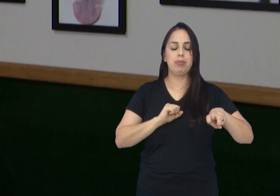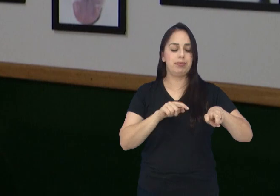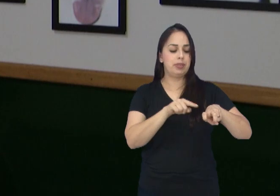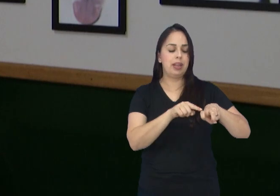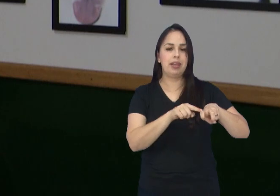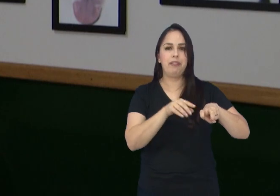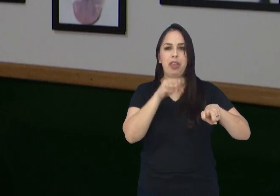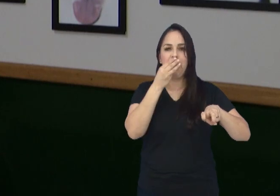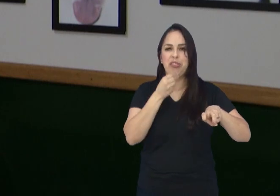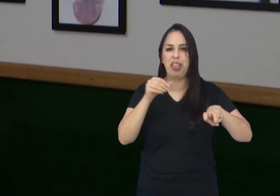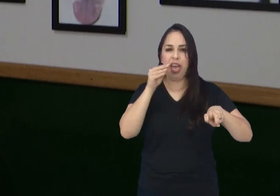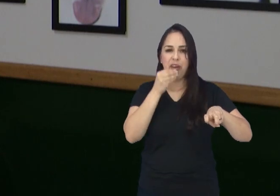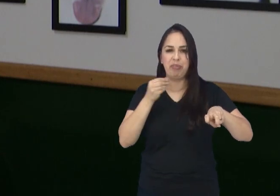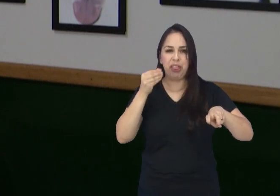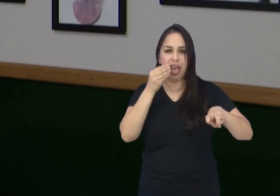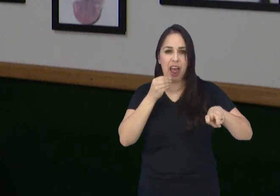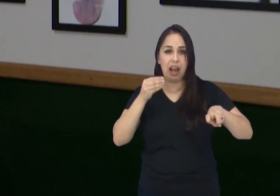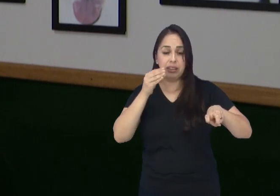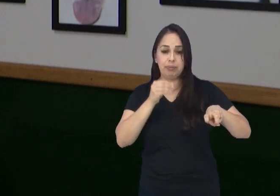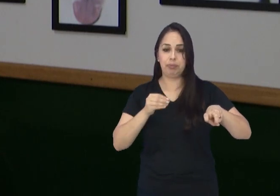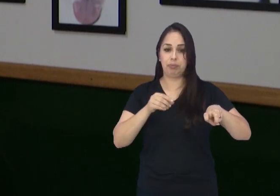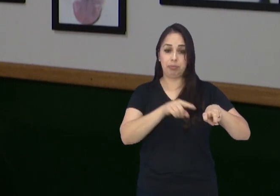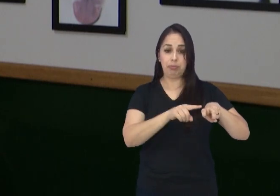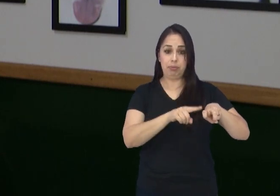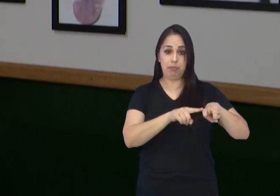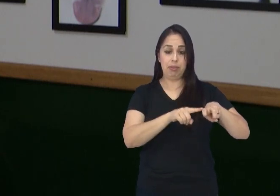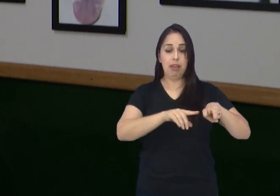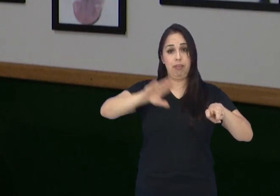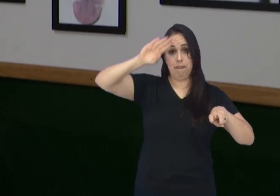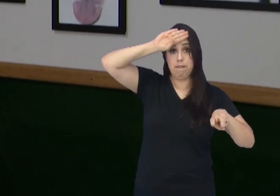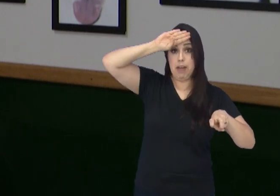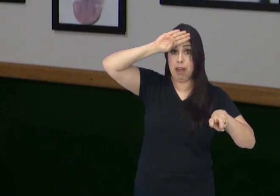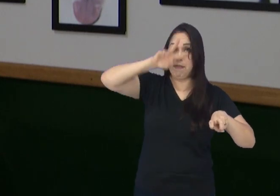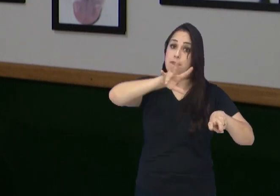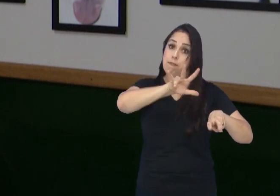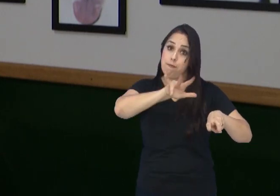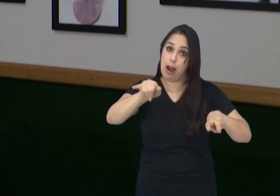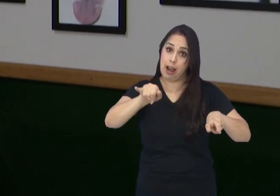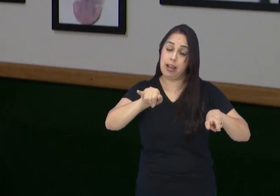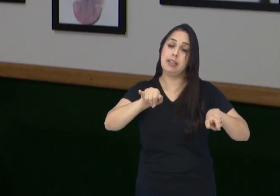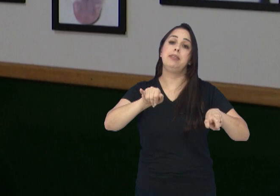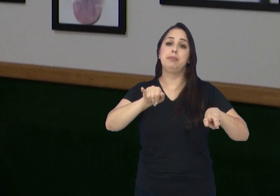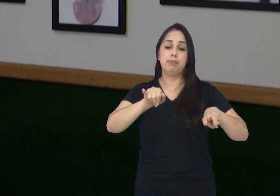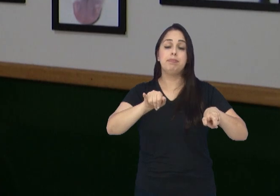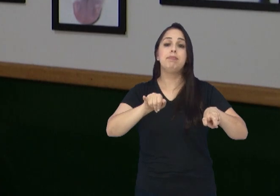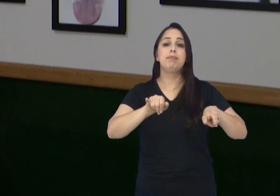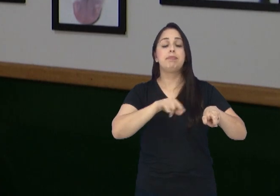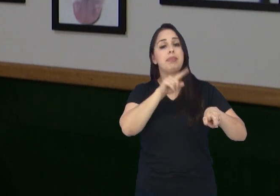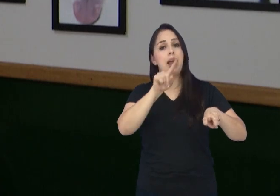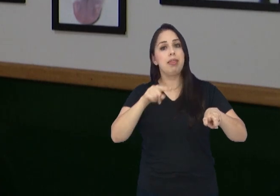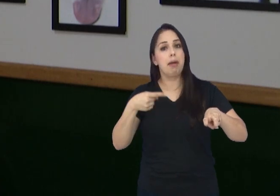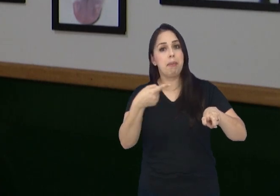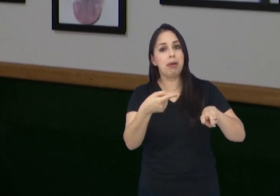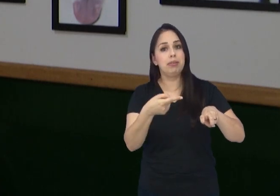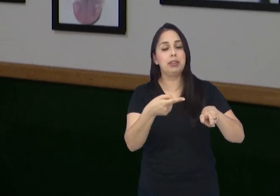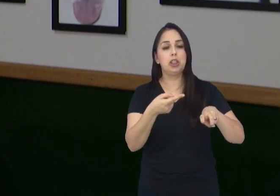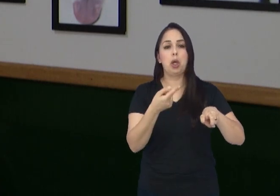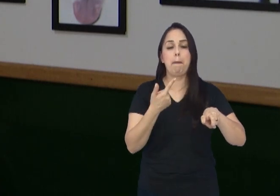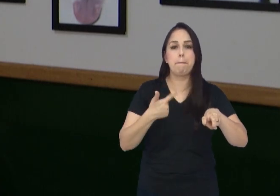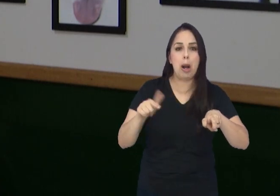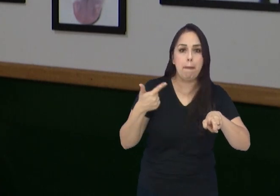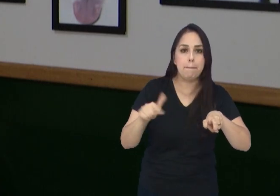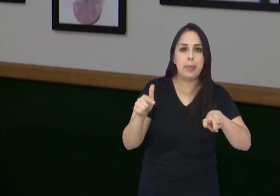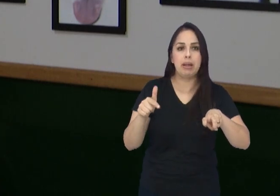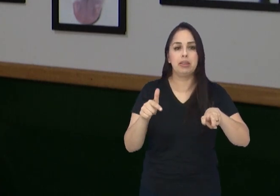com uma salivação excessiva, né? Todos eles vão apresentar febre, né? Por isso o nome de febre aftosa. E daí eles começam a ter problemas